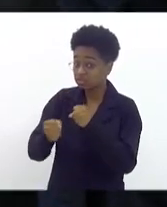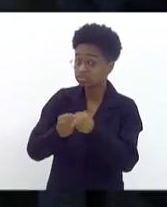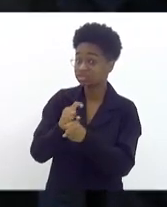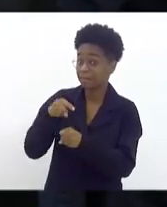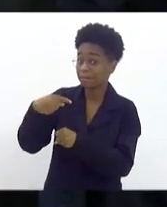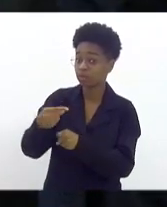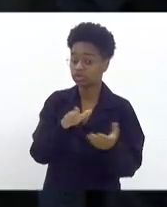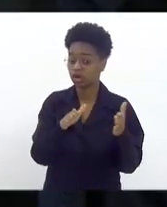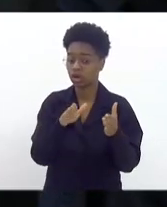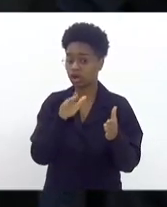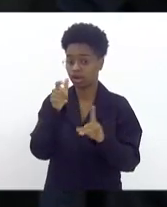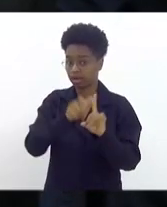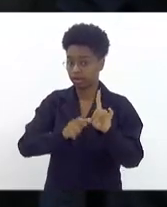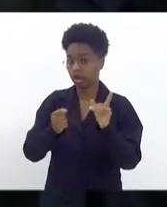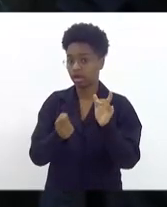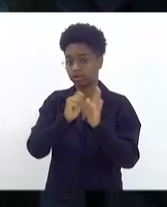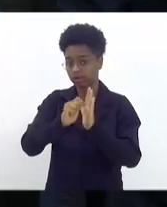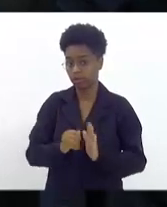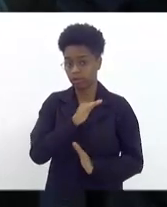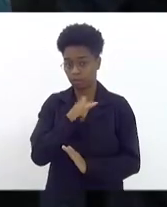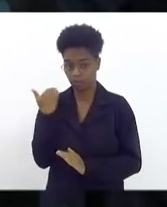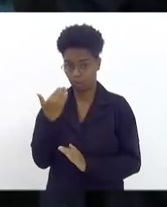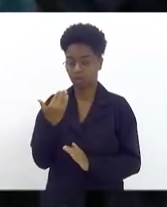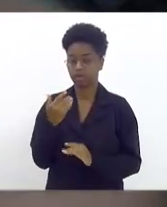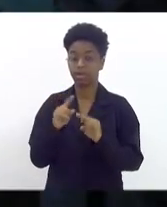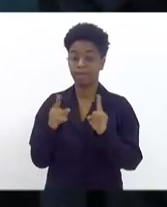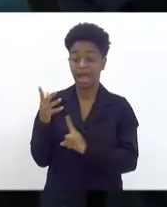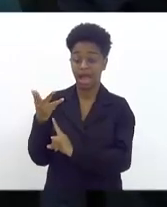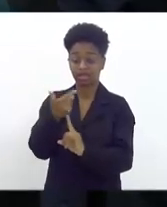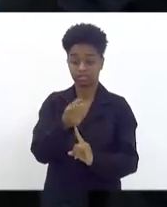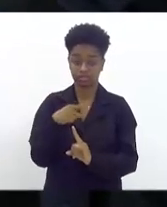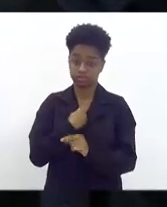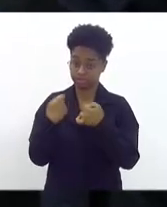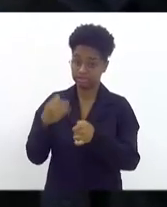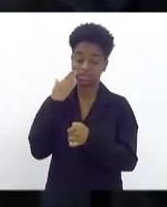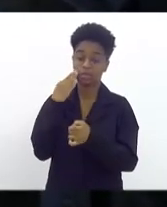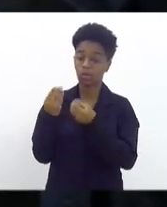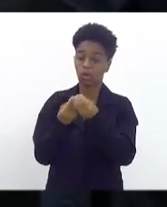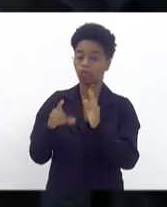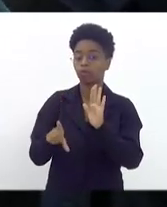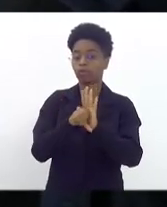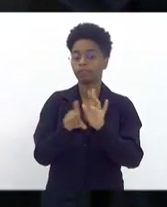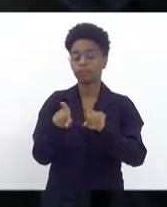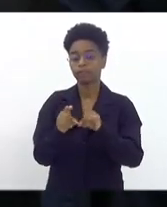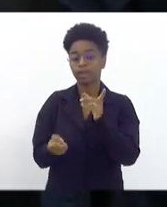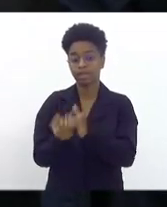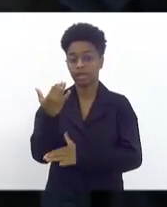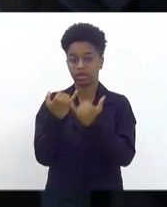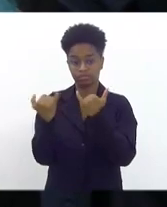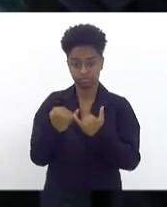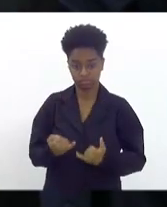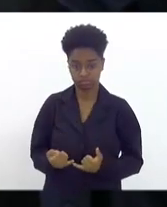uma legislação sobre isso. No caso dos artistas, nós temos que observar a legislação e criar